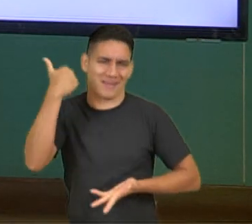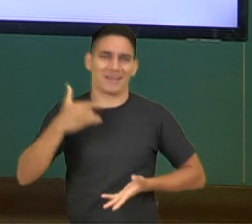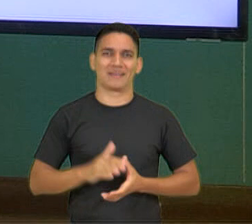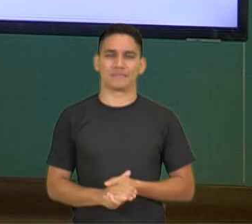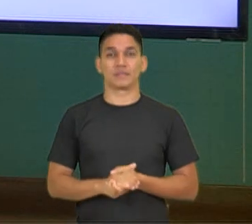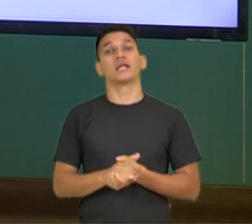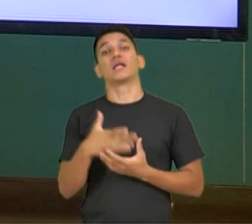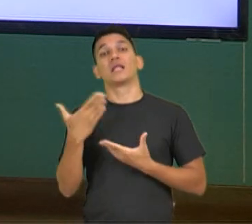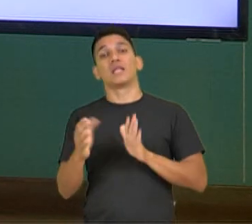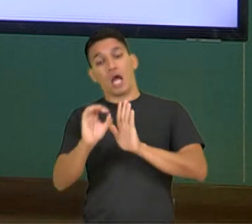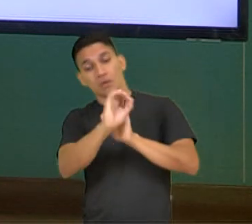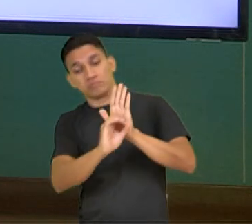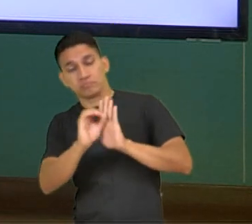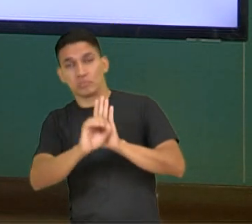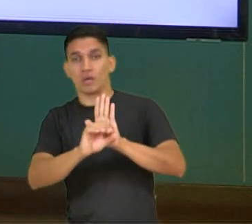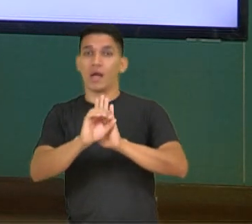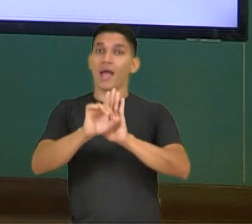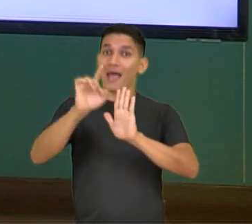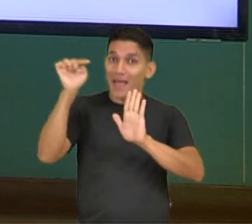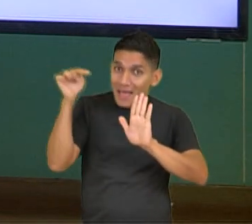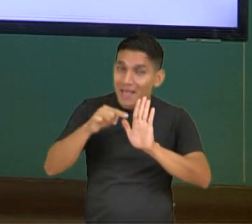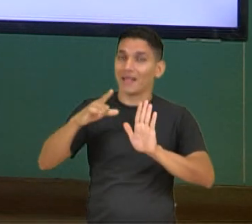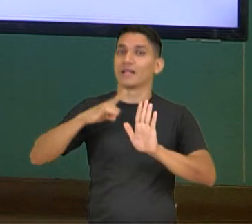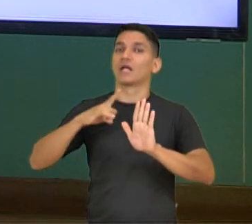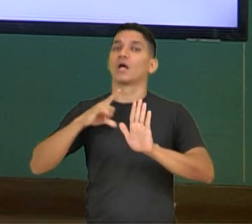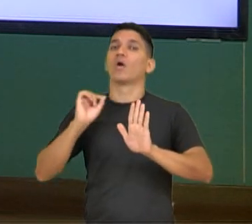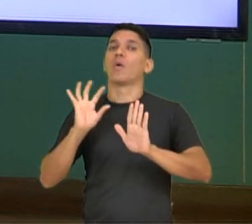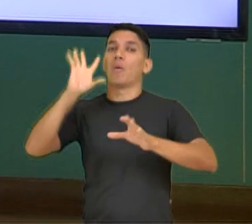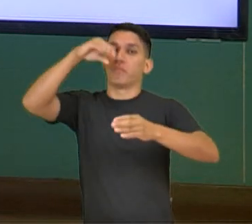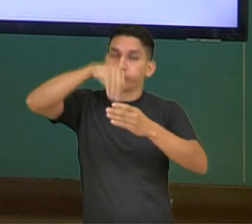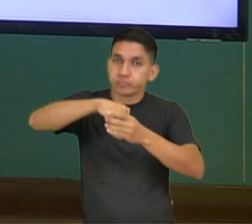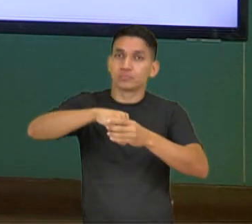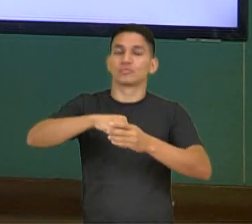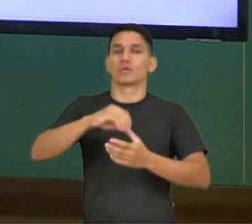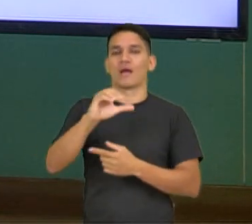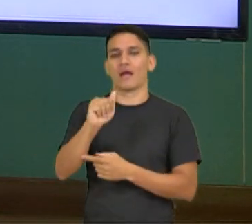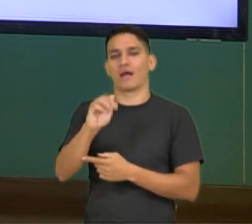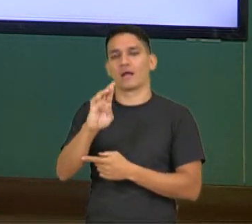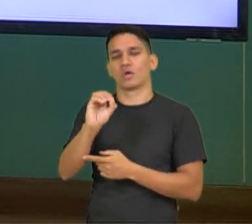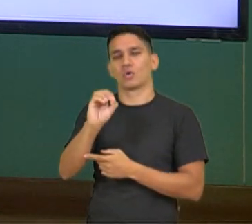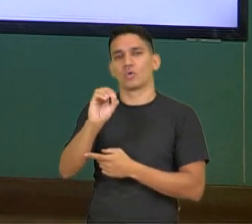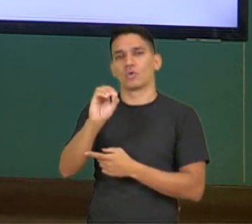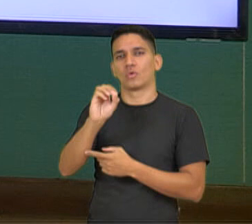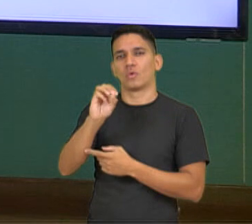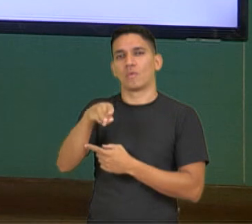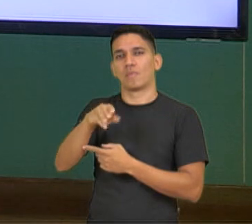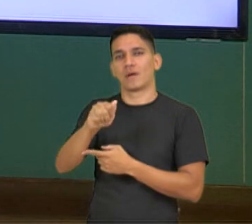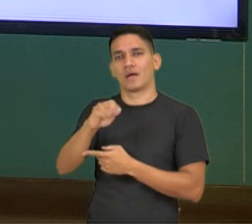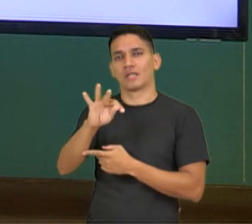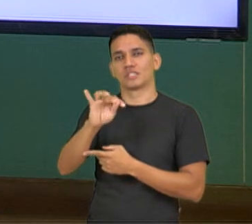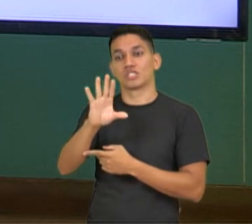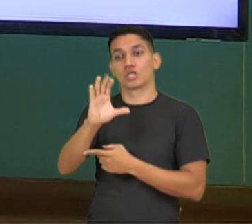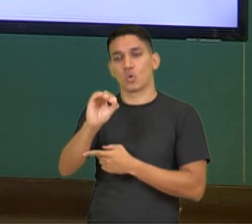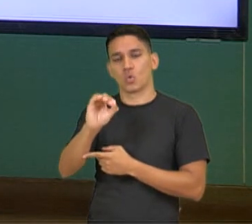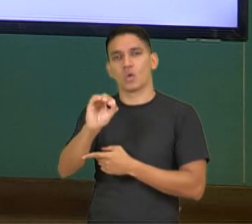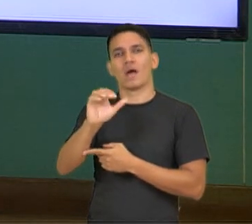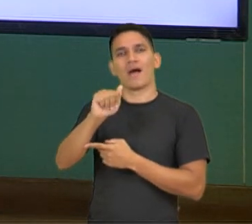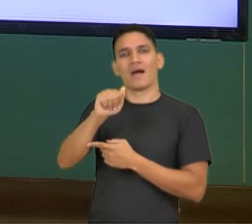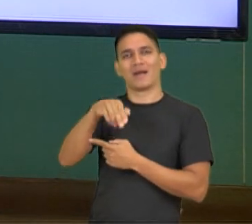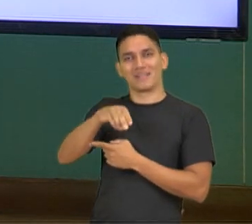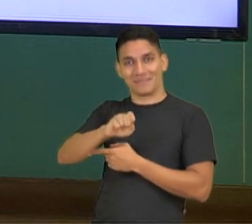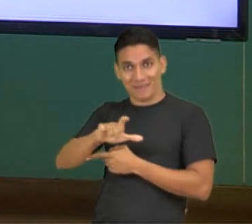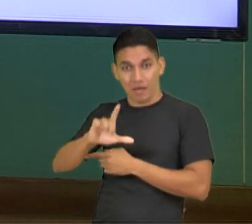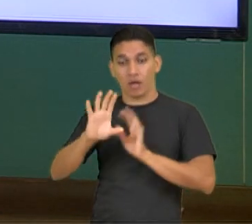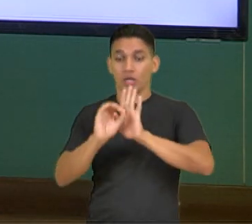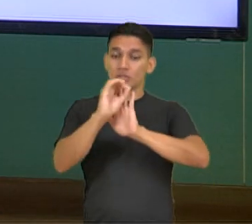cadeias carbônicas aromáticas são as cadeias carbônicas que possuem o anel aromático, também denominado